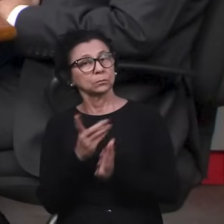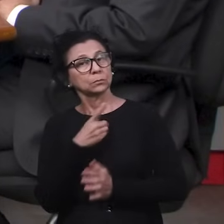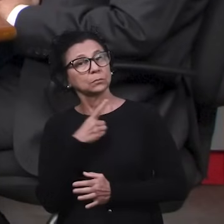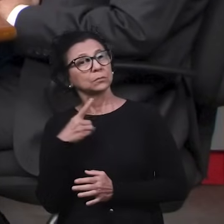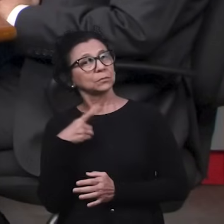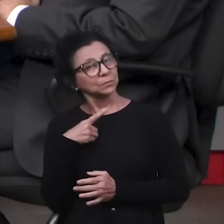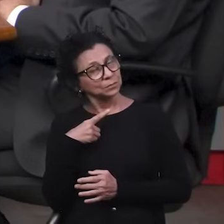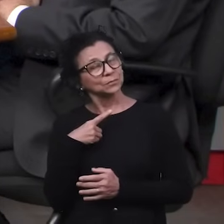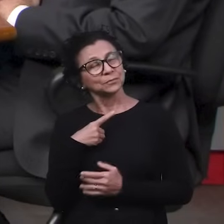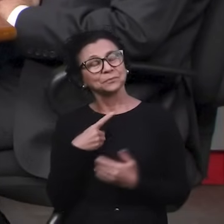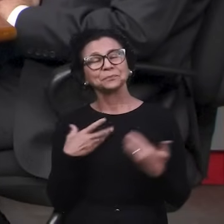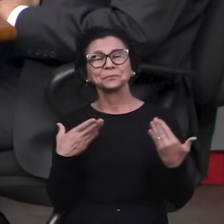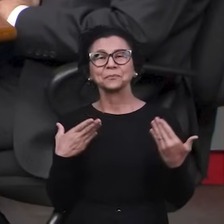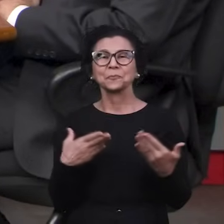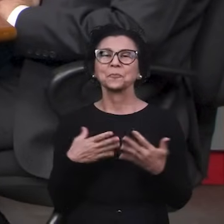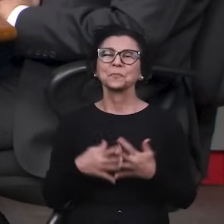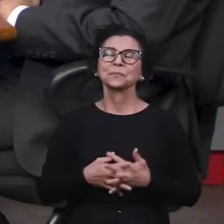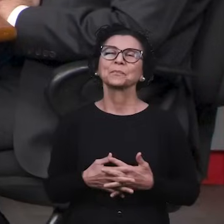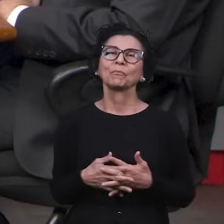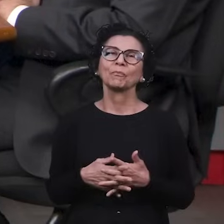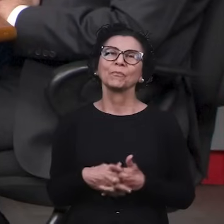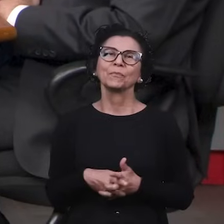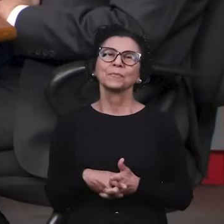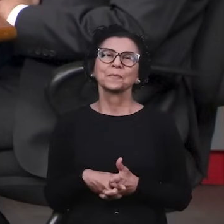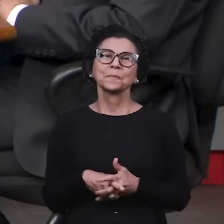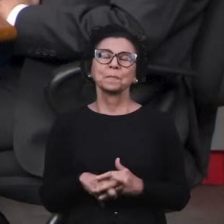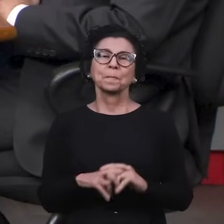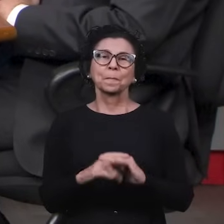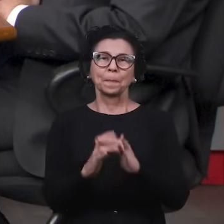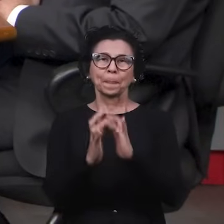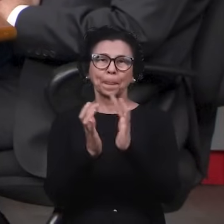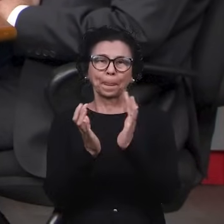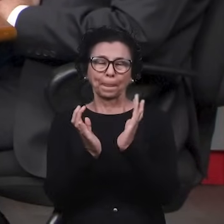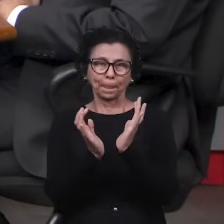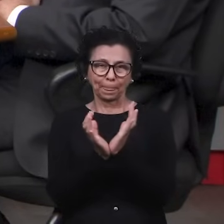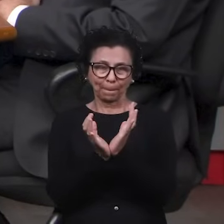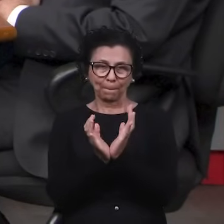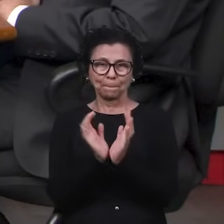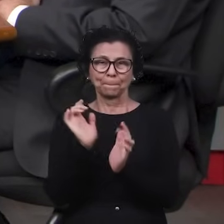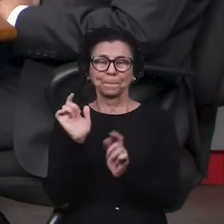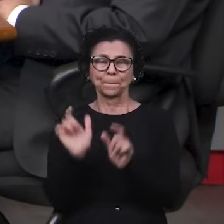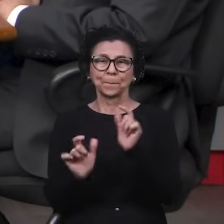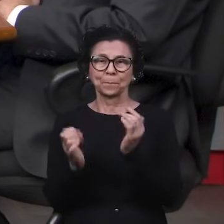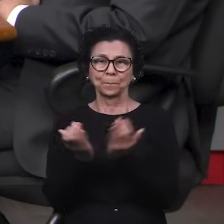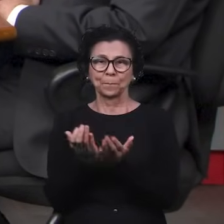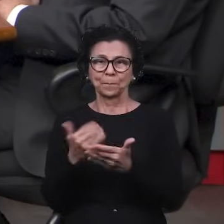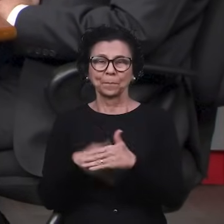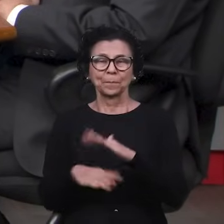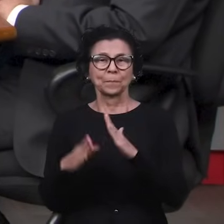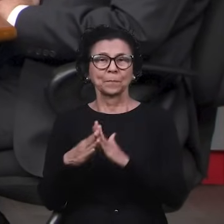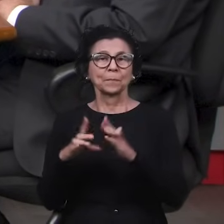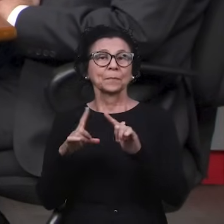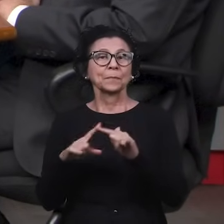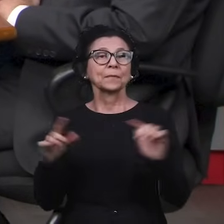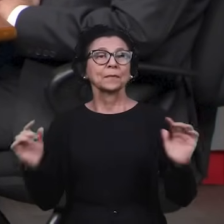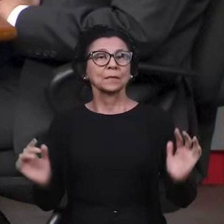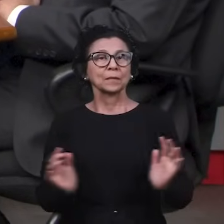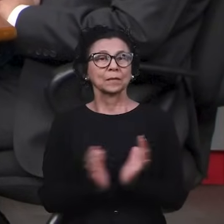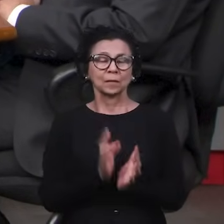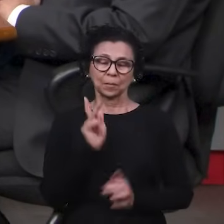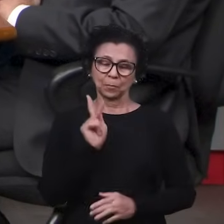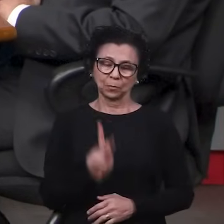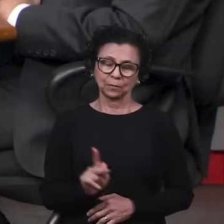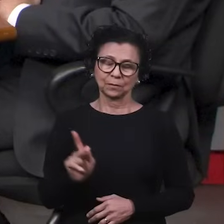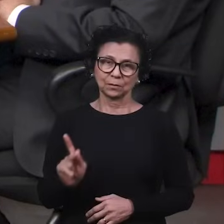vamos entrar num segmento da igreja, de um grupo de crentes da igreja que é muito especial, que é o grupo de professoras de classe